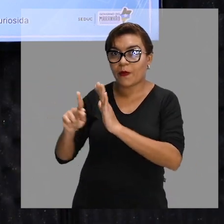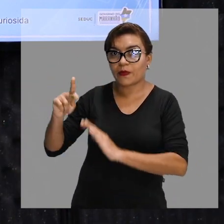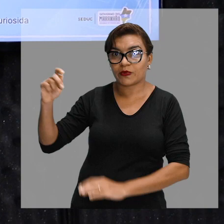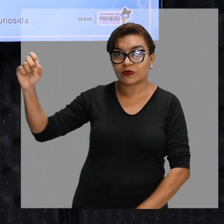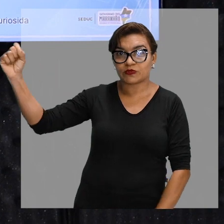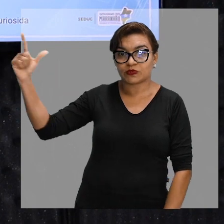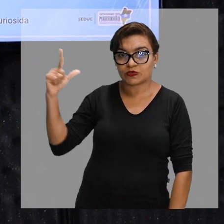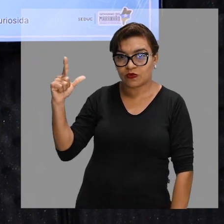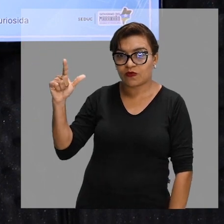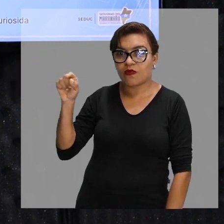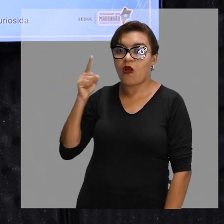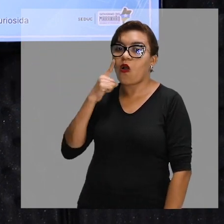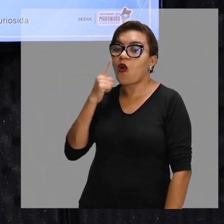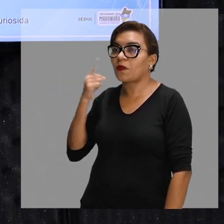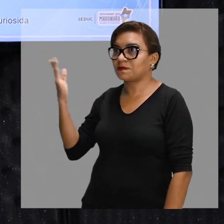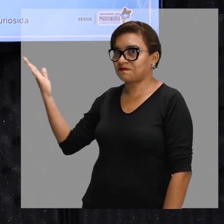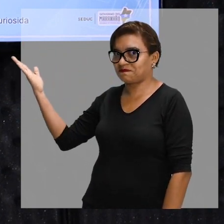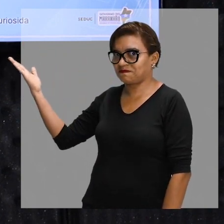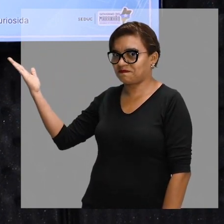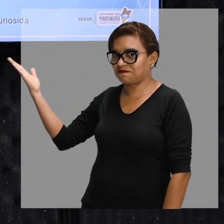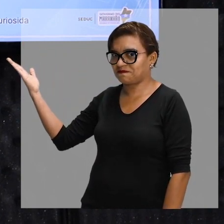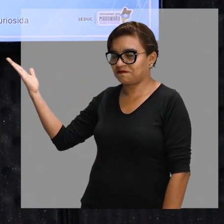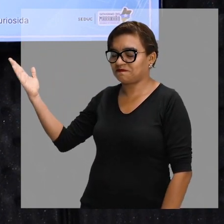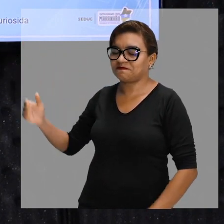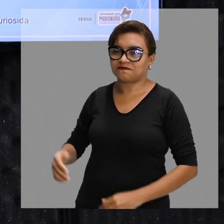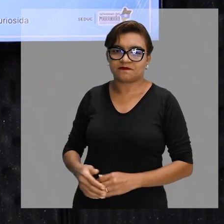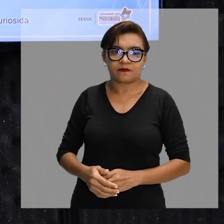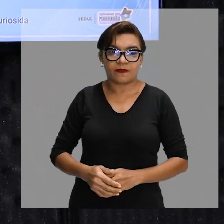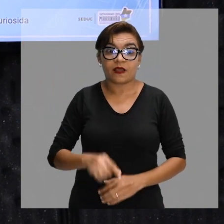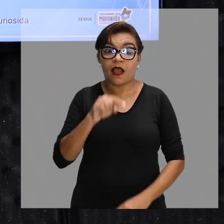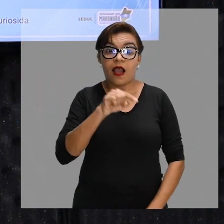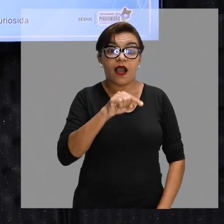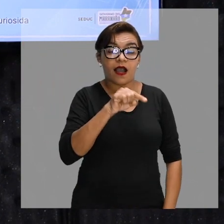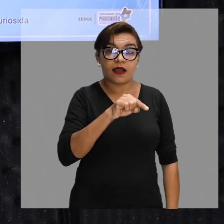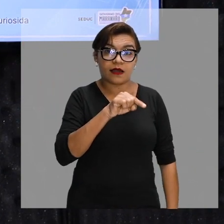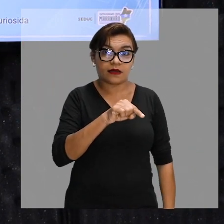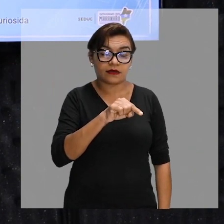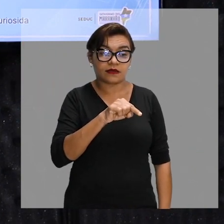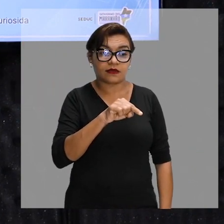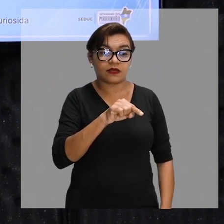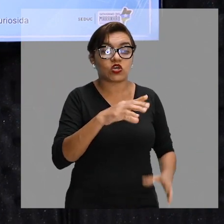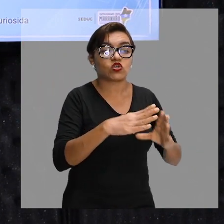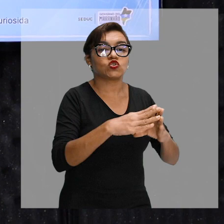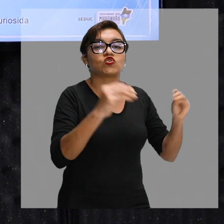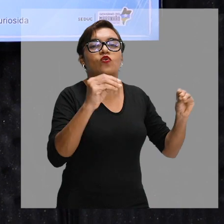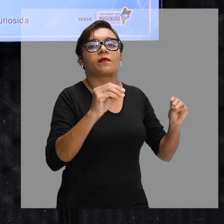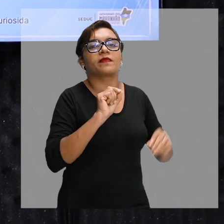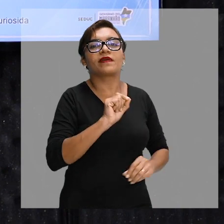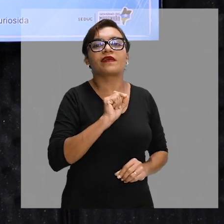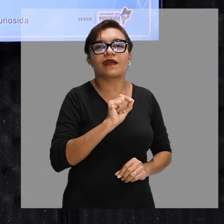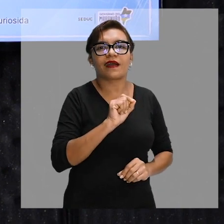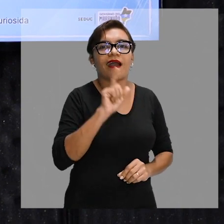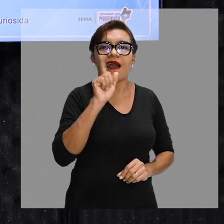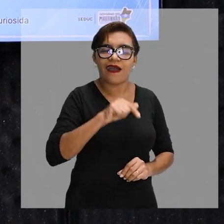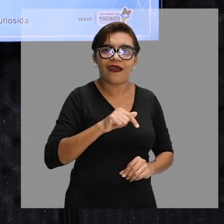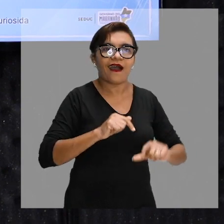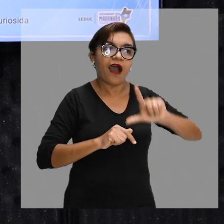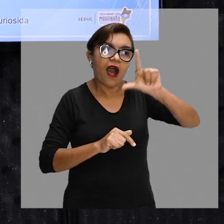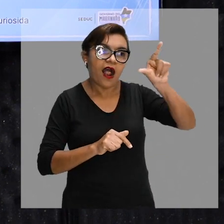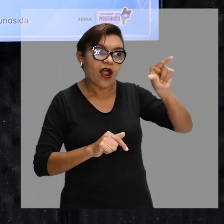Tá ok? No eclipse lunar, quem vai desaparecer por alguns momentos é a